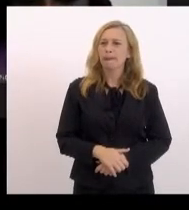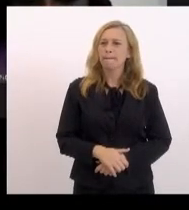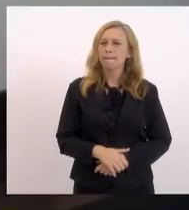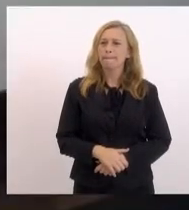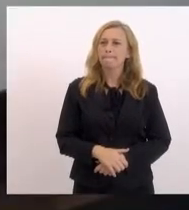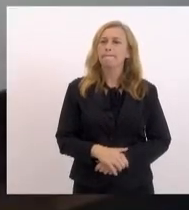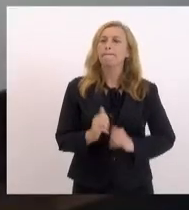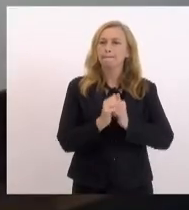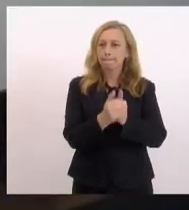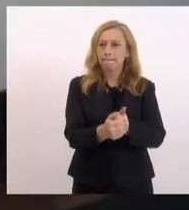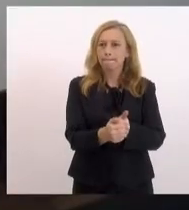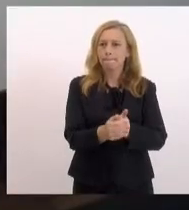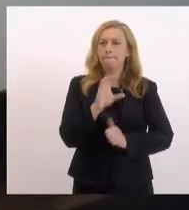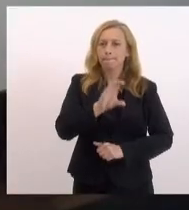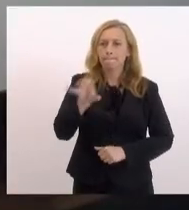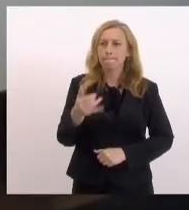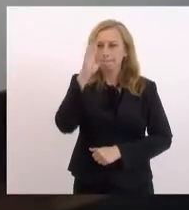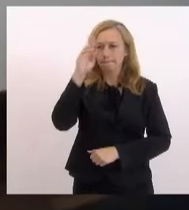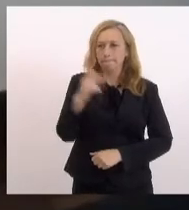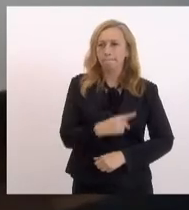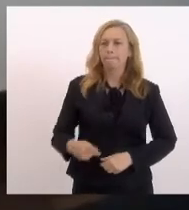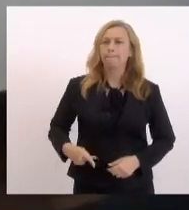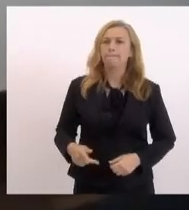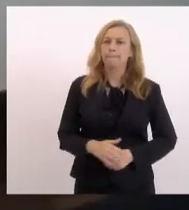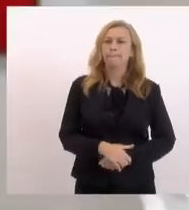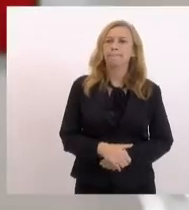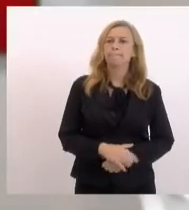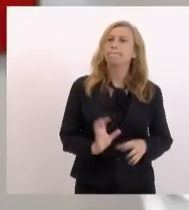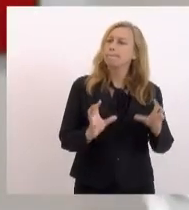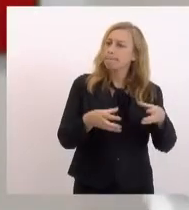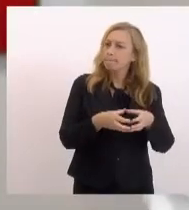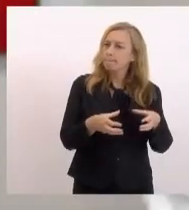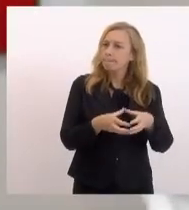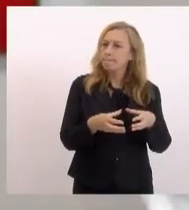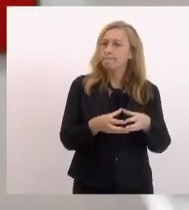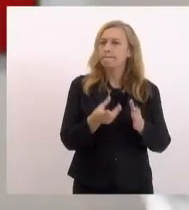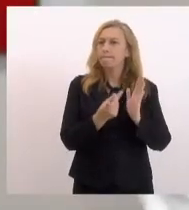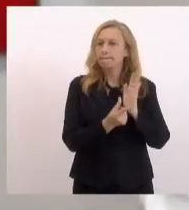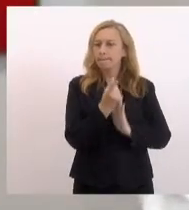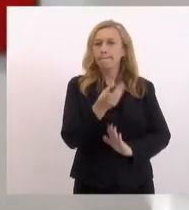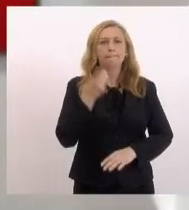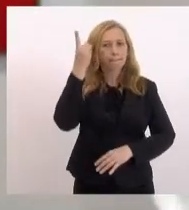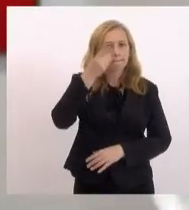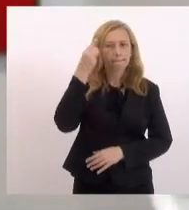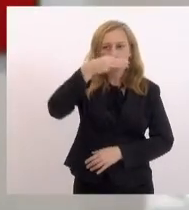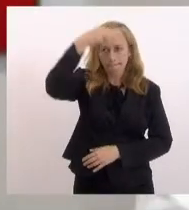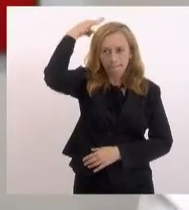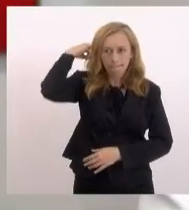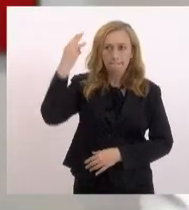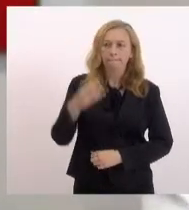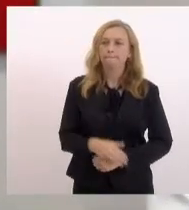Eu acompanho a posição da CCJ, presidente. Pela Comissão de Orçamento, deputado Márcio Pacheco.